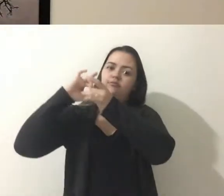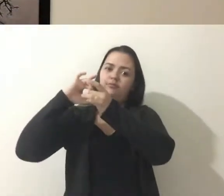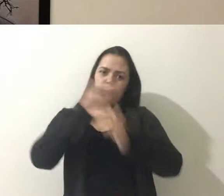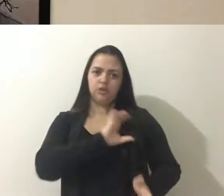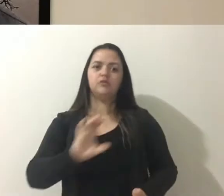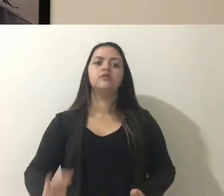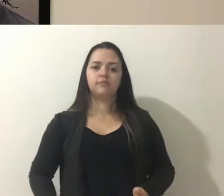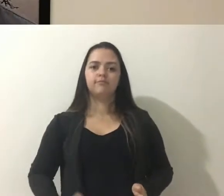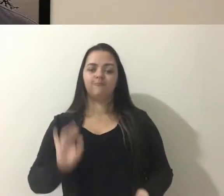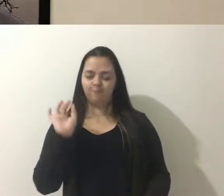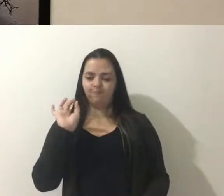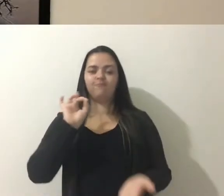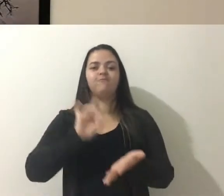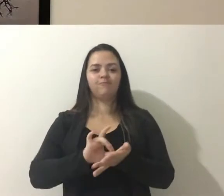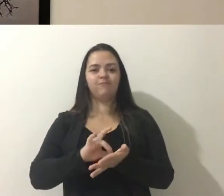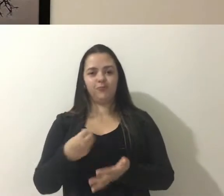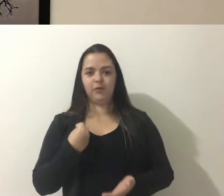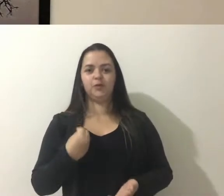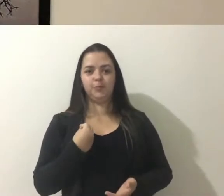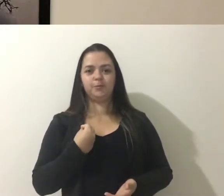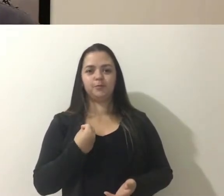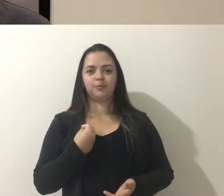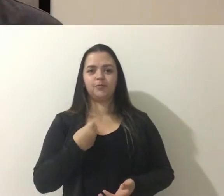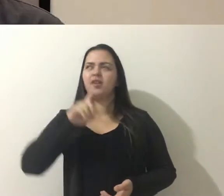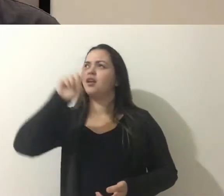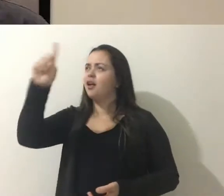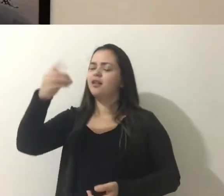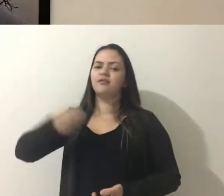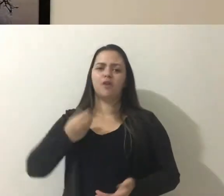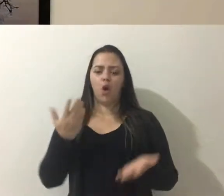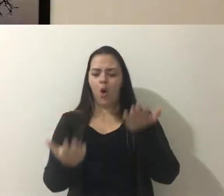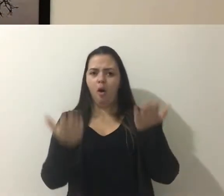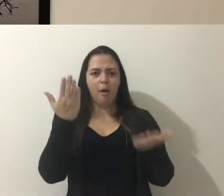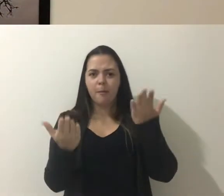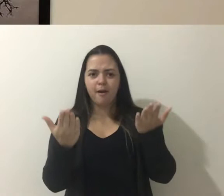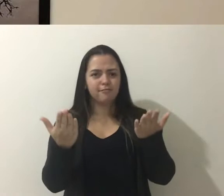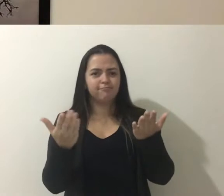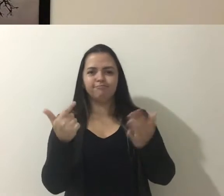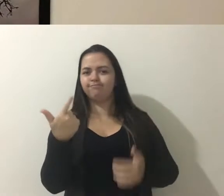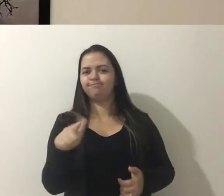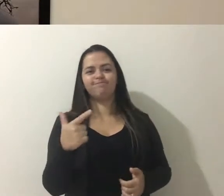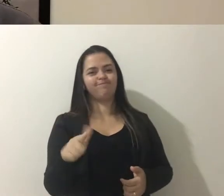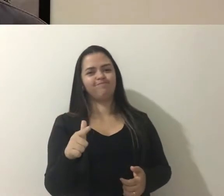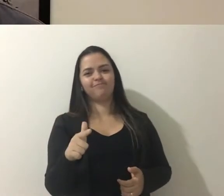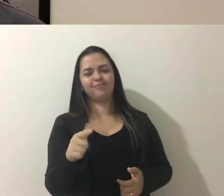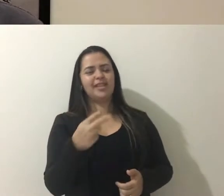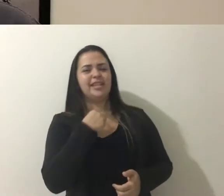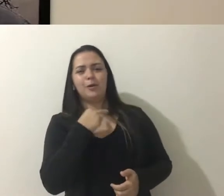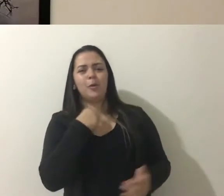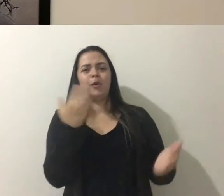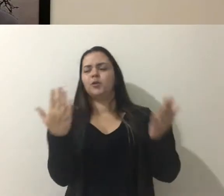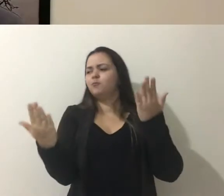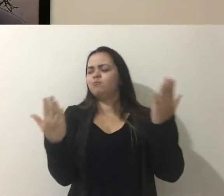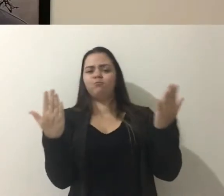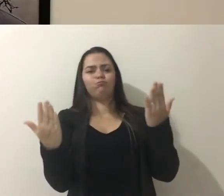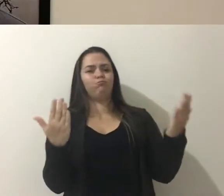vivo. O nosso Deus está vivo. Ele é incomparável. Nós não podemos